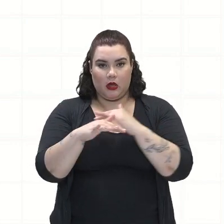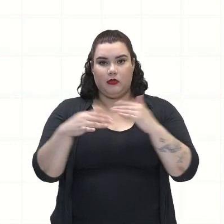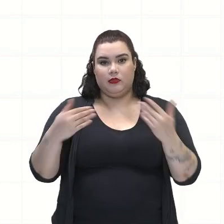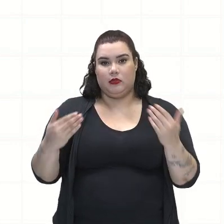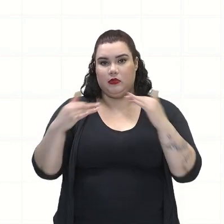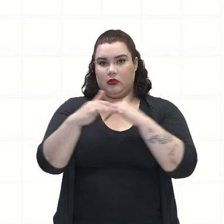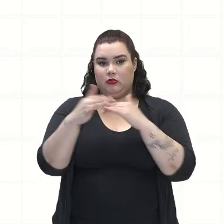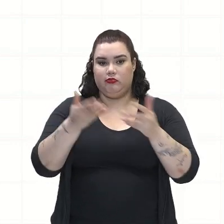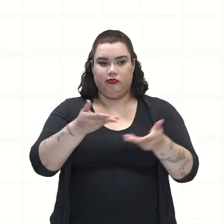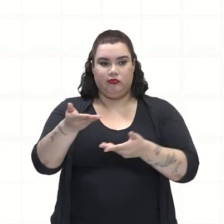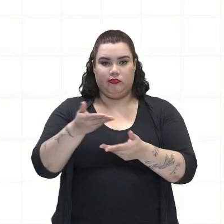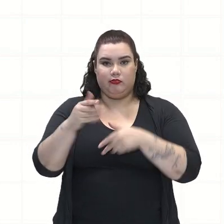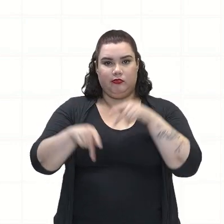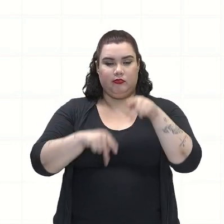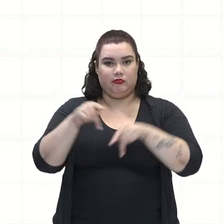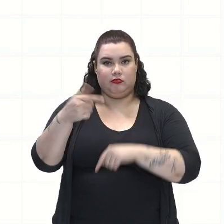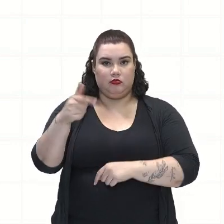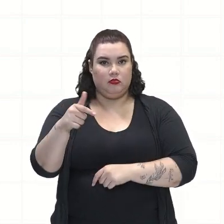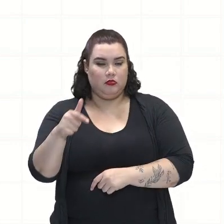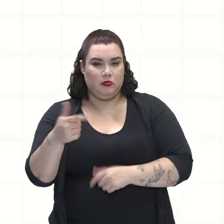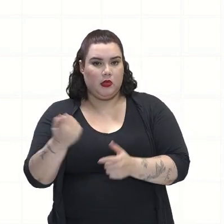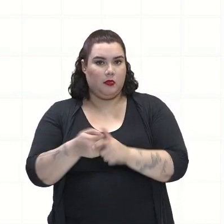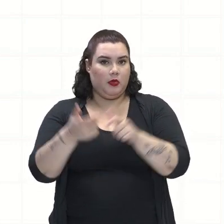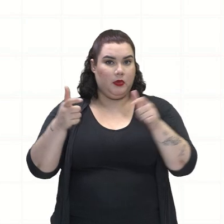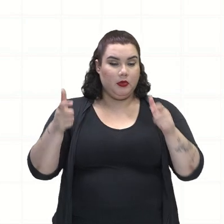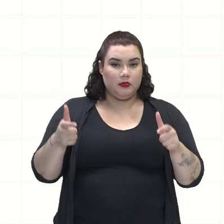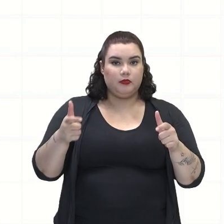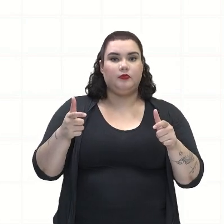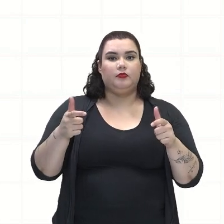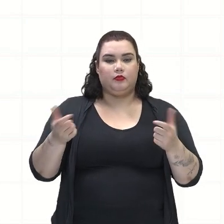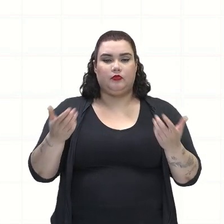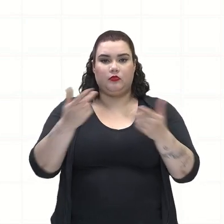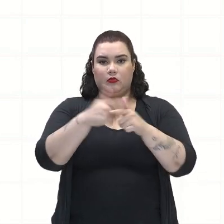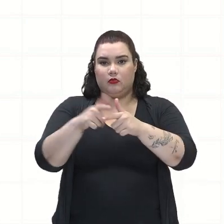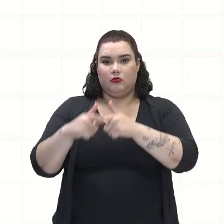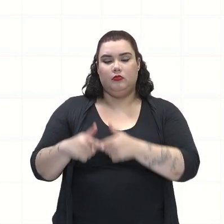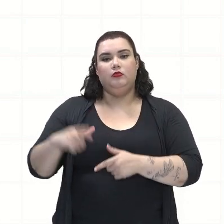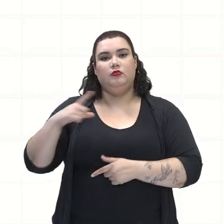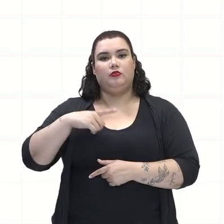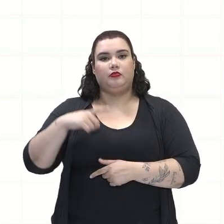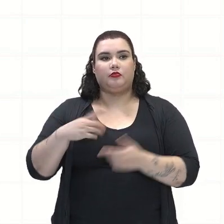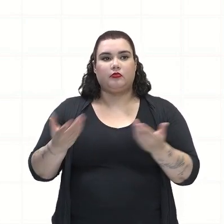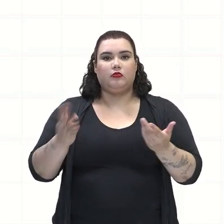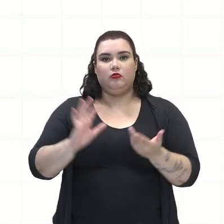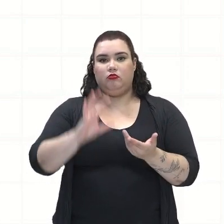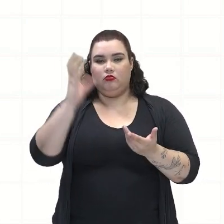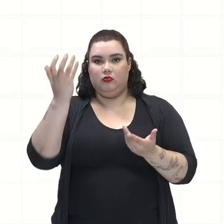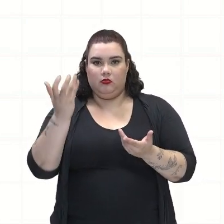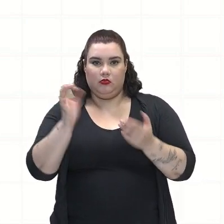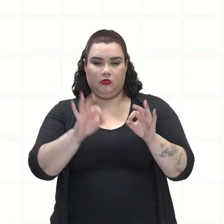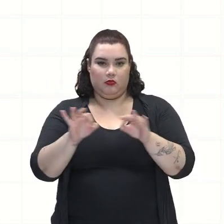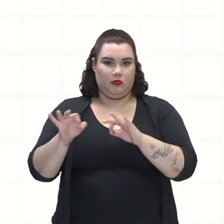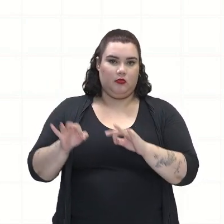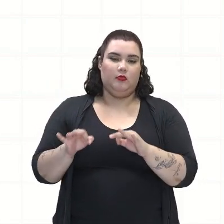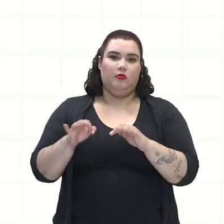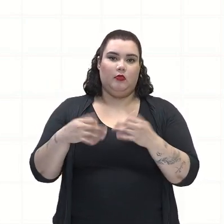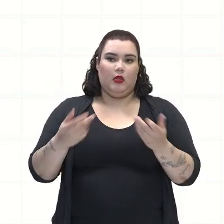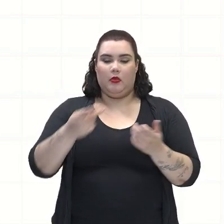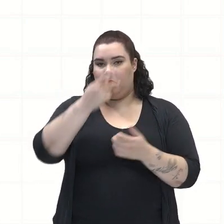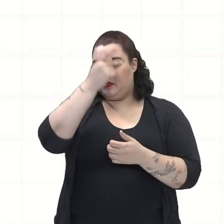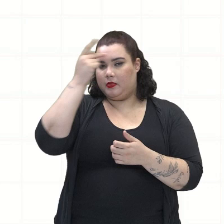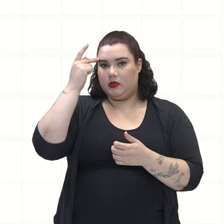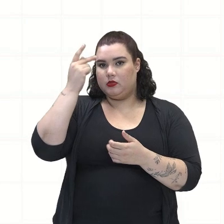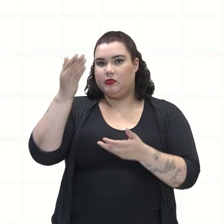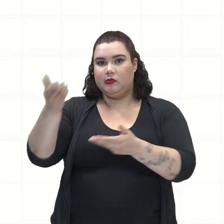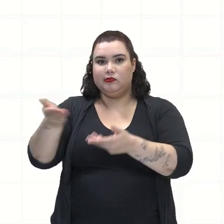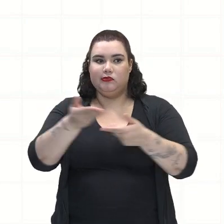não está atendendo essa população, né? Pelo menos a grande maioria, situações como essa acabam sendo muito comuns, né? Gente que são recolhidas ali,